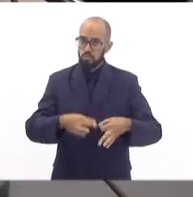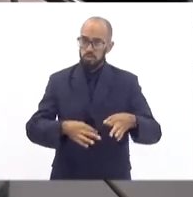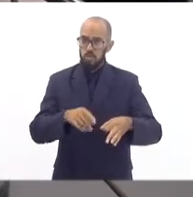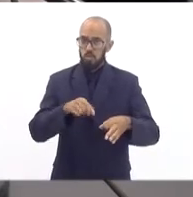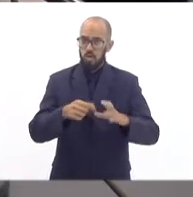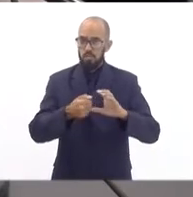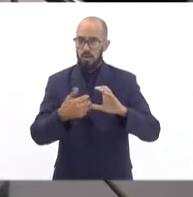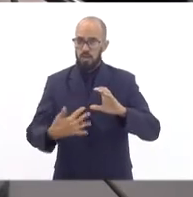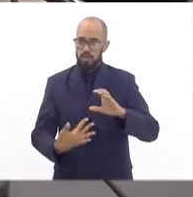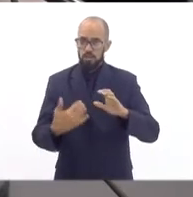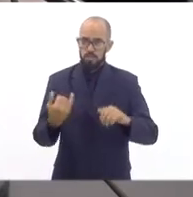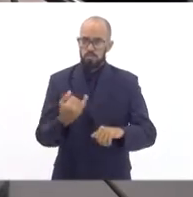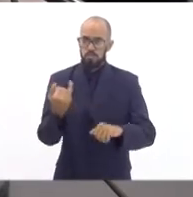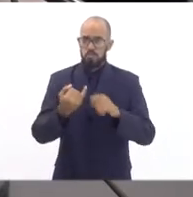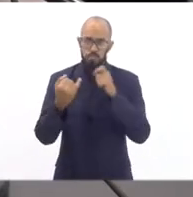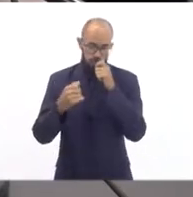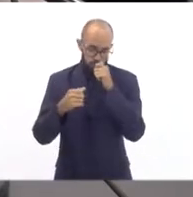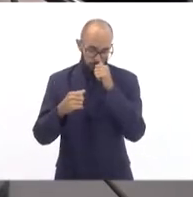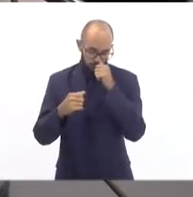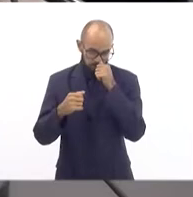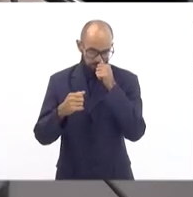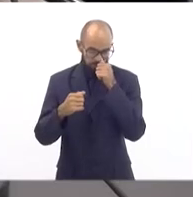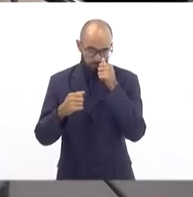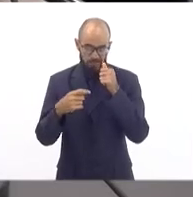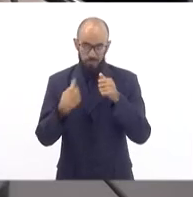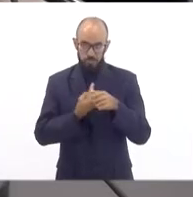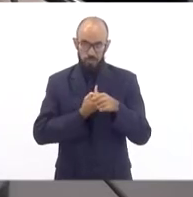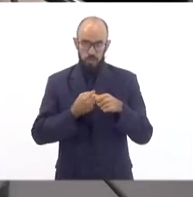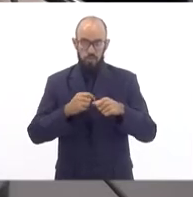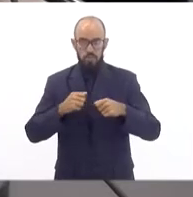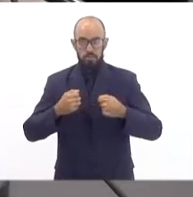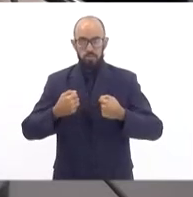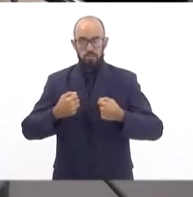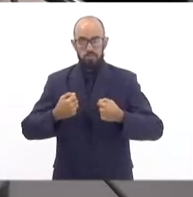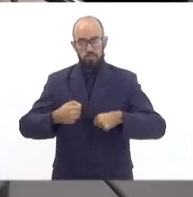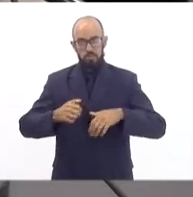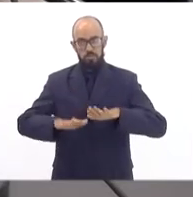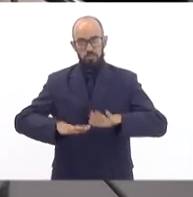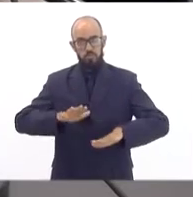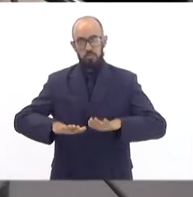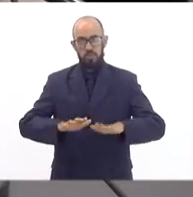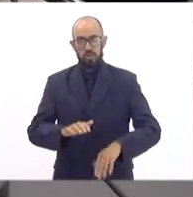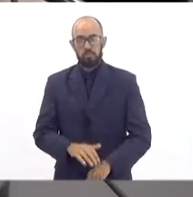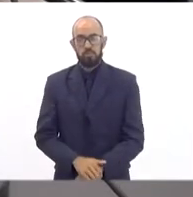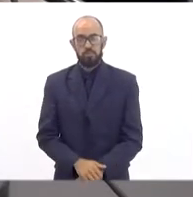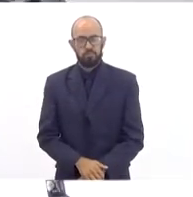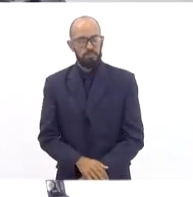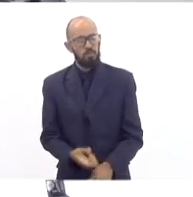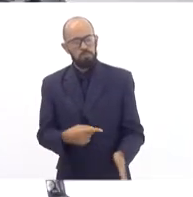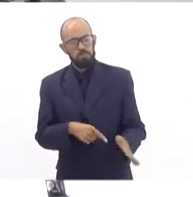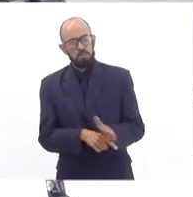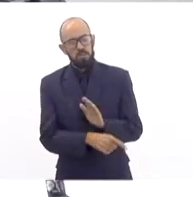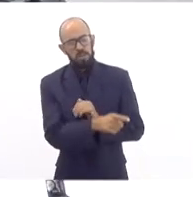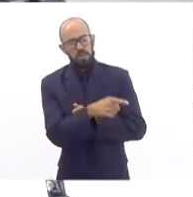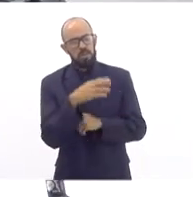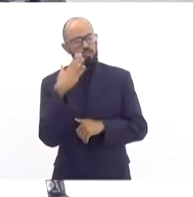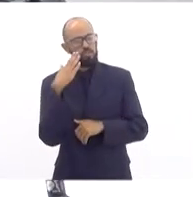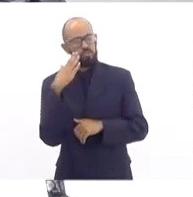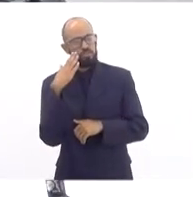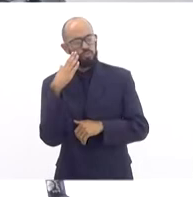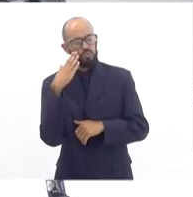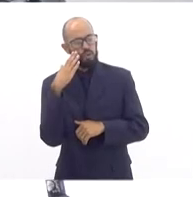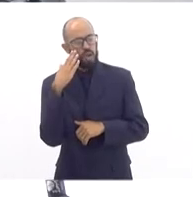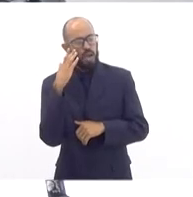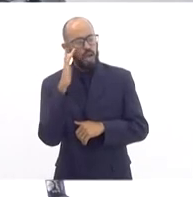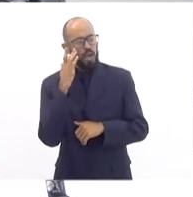elemento importante e que a gente fica muito cauteloso com isso, de fato. Agora, assim, a senhora considera prudente, aí concluo,